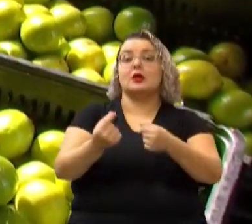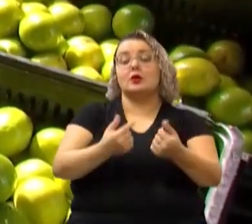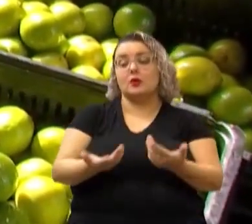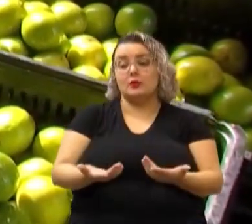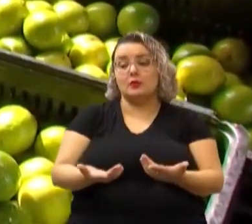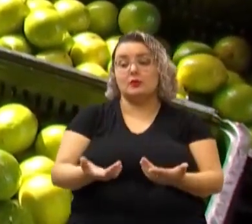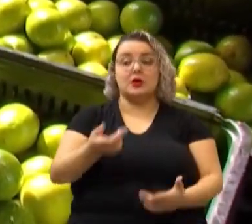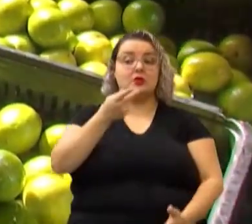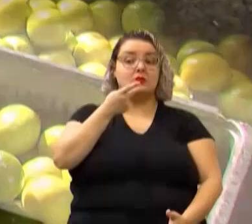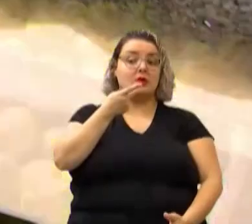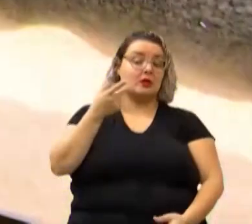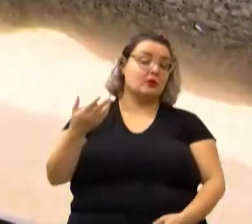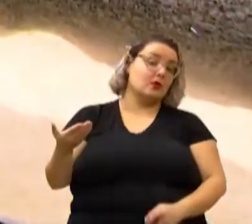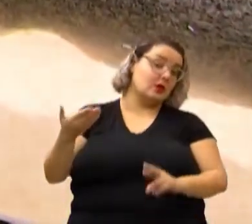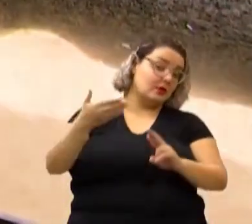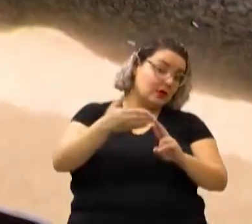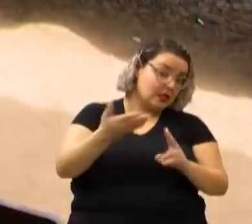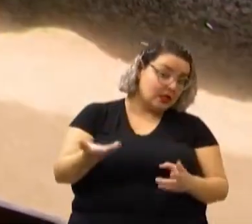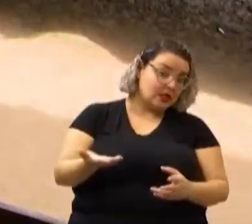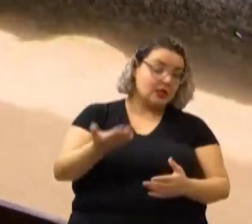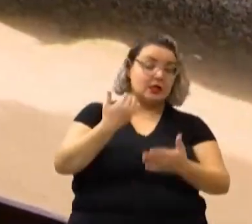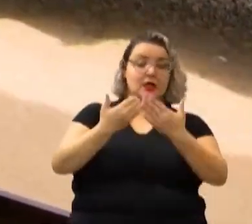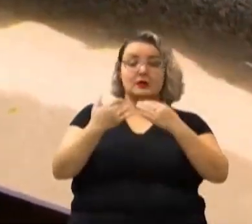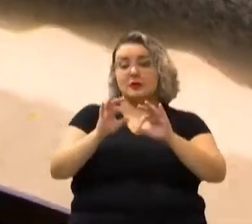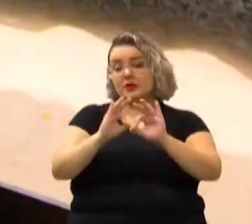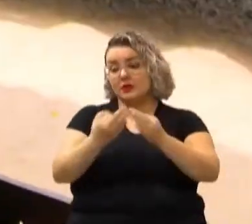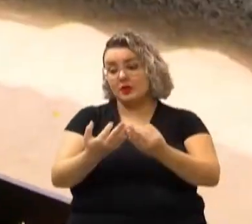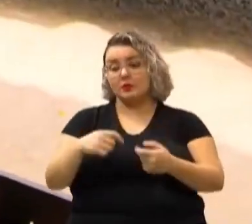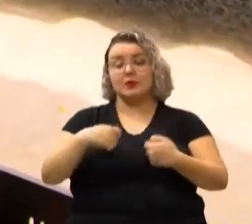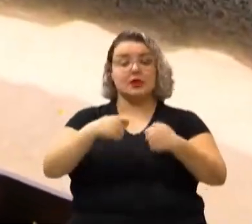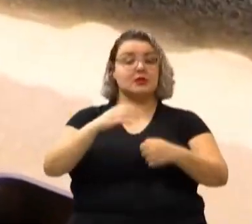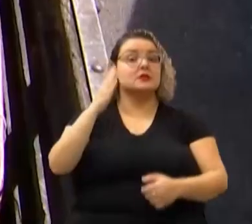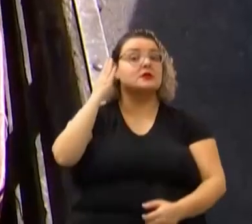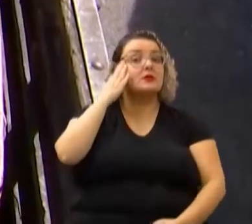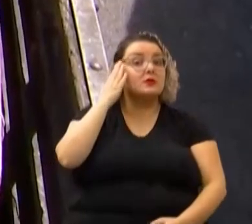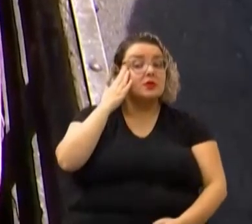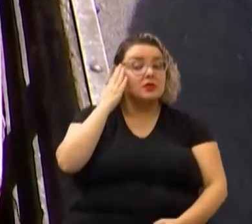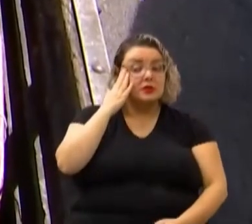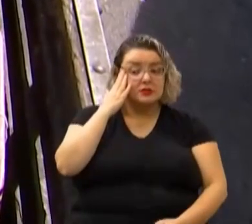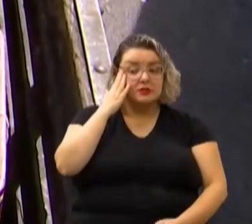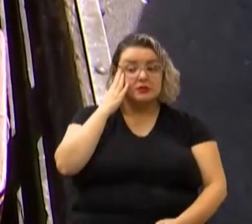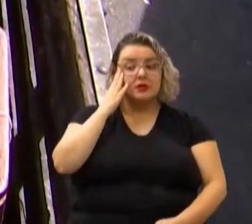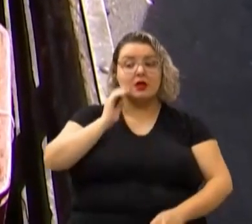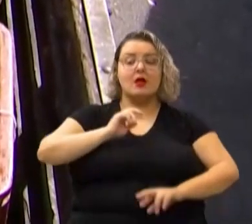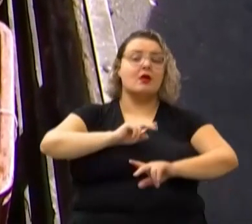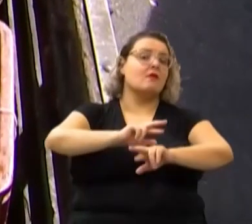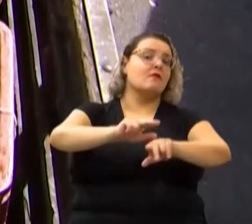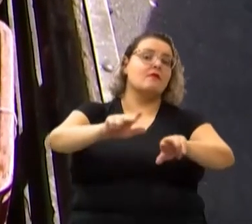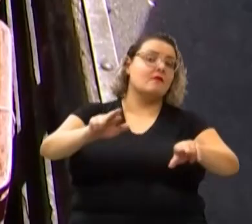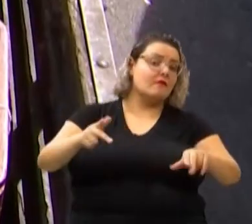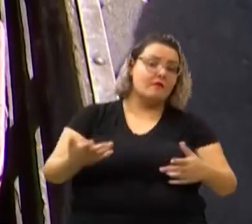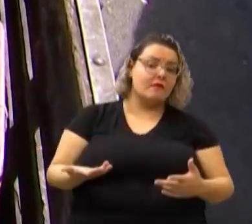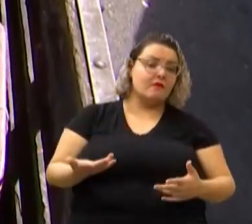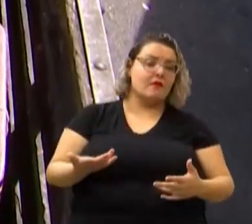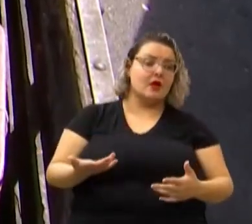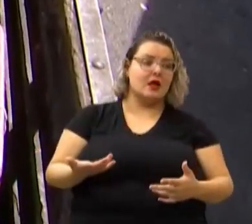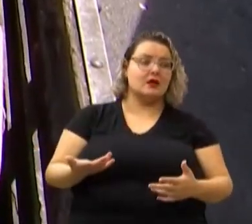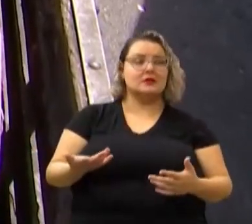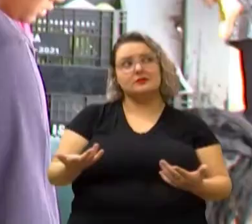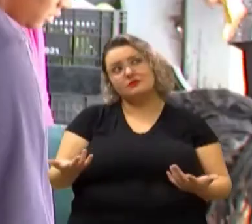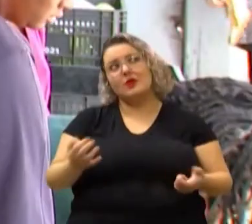questão também econômica. Mas falando referente à alimentação e às famílias, nós precisamos entender que